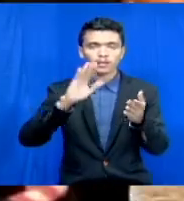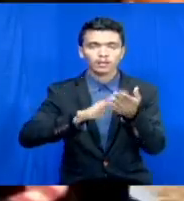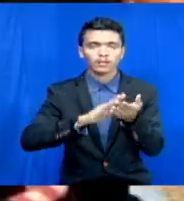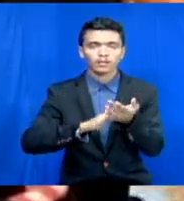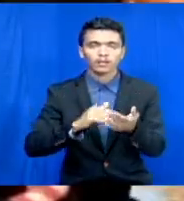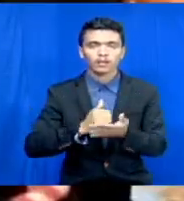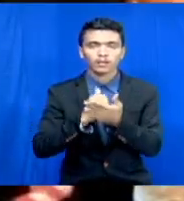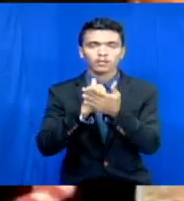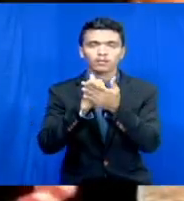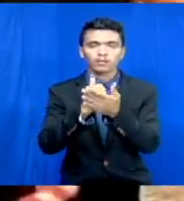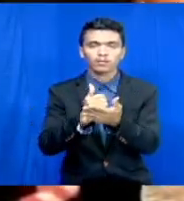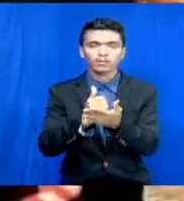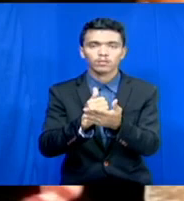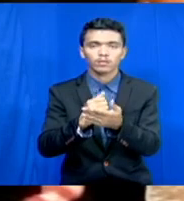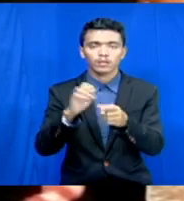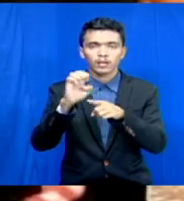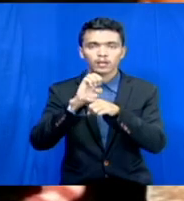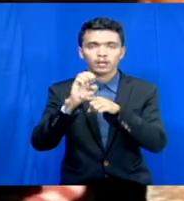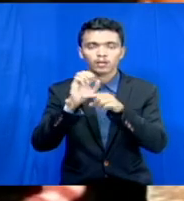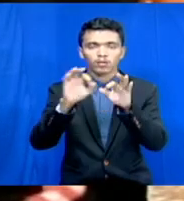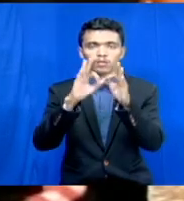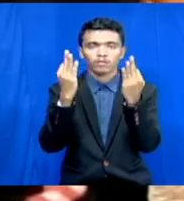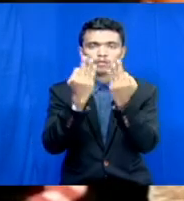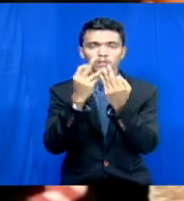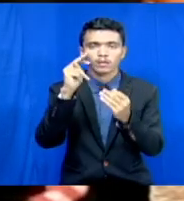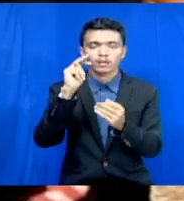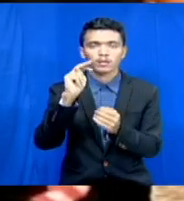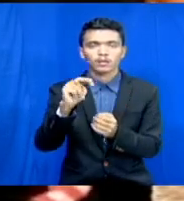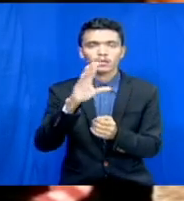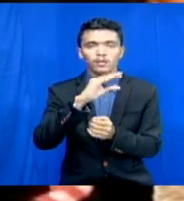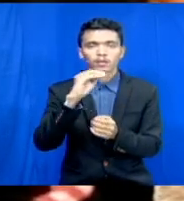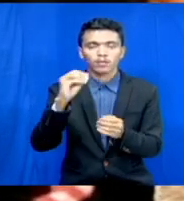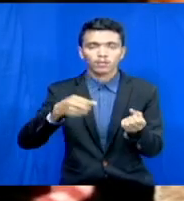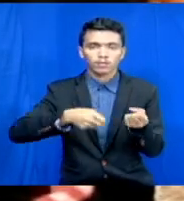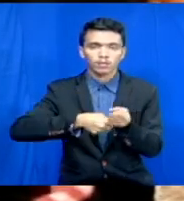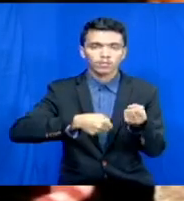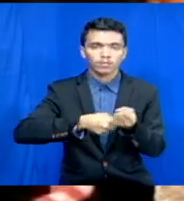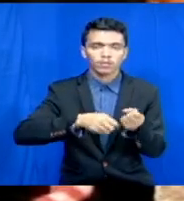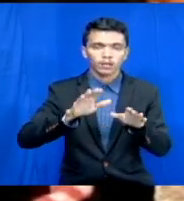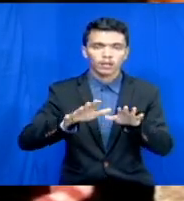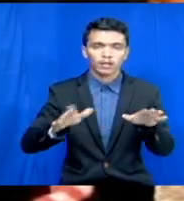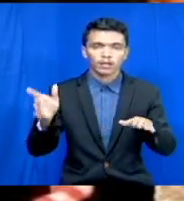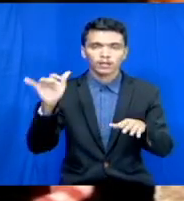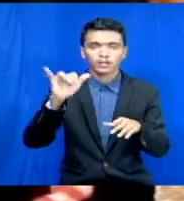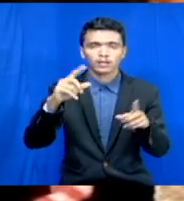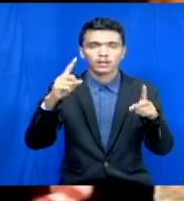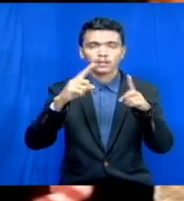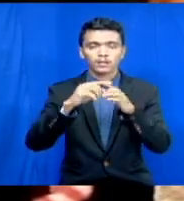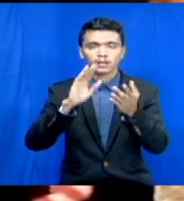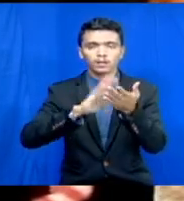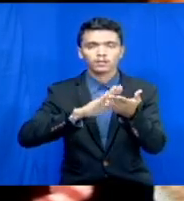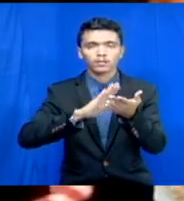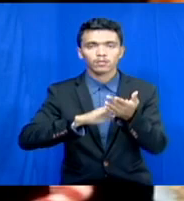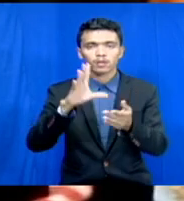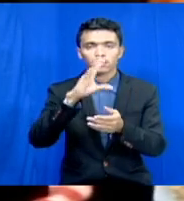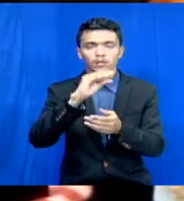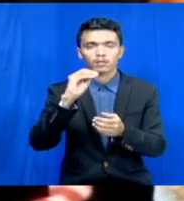Contribui para a economia e família minha e suporta a ensino para escola